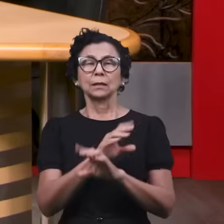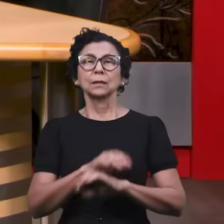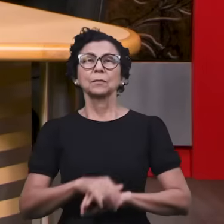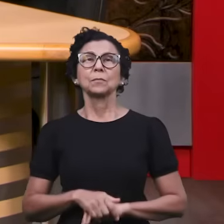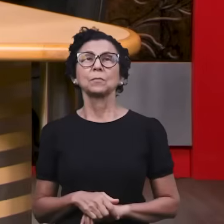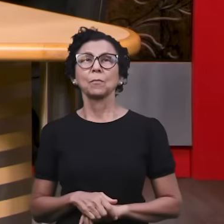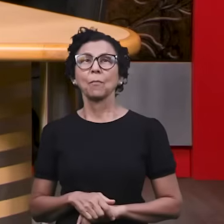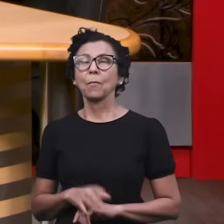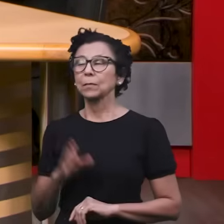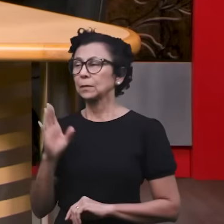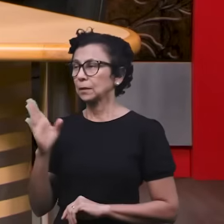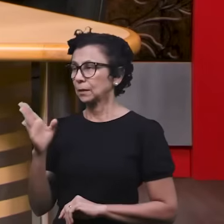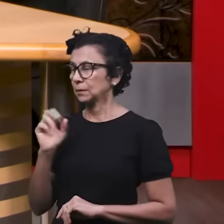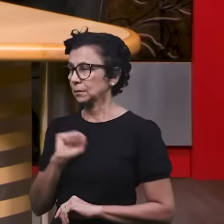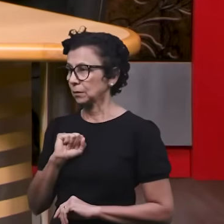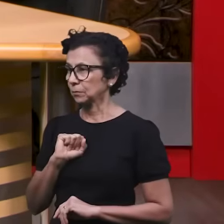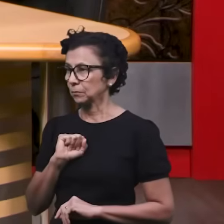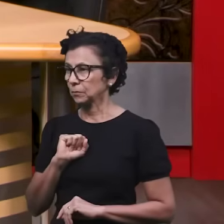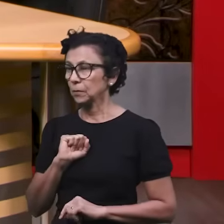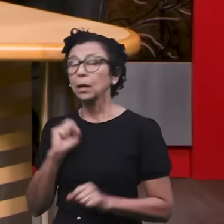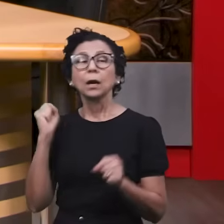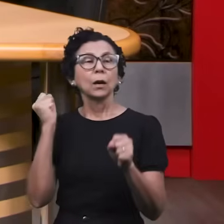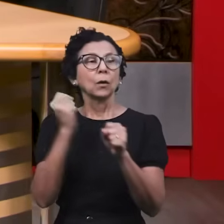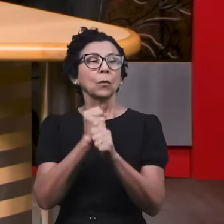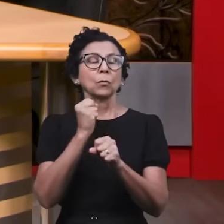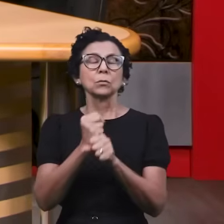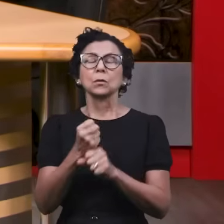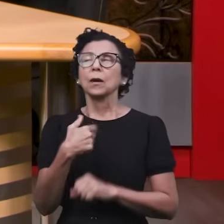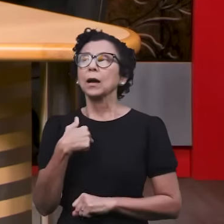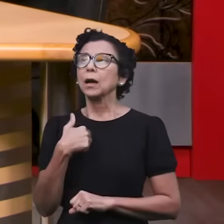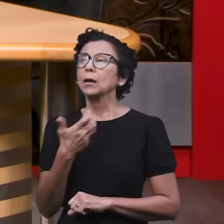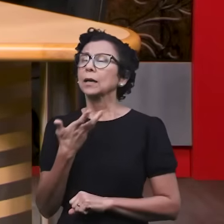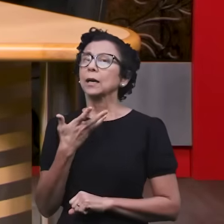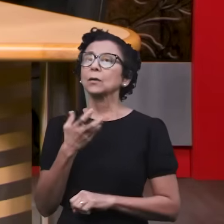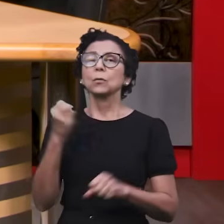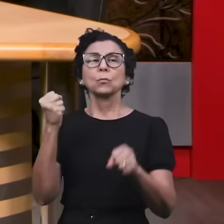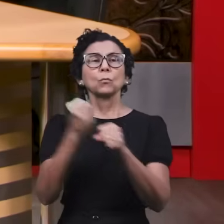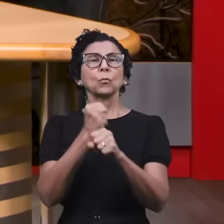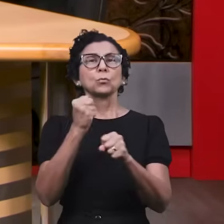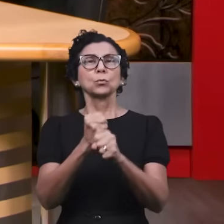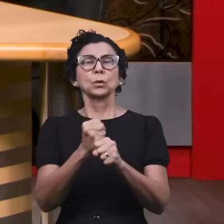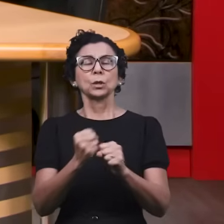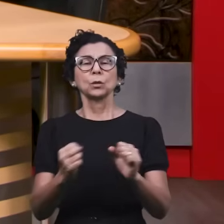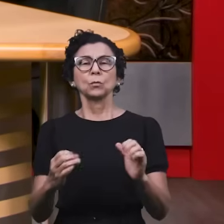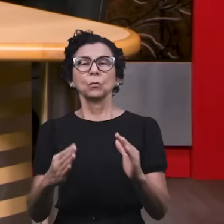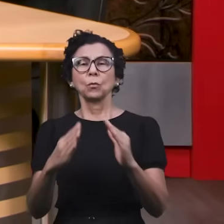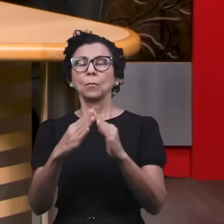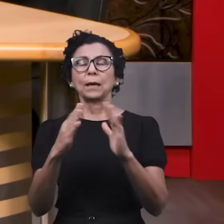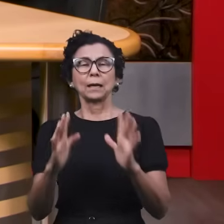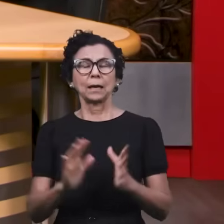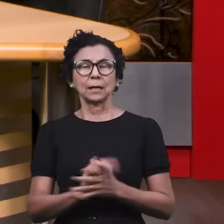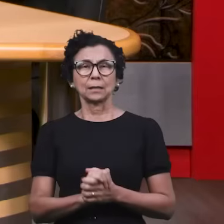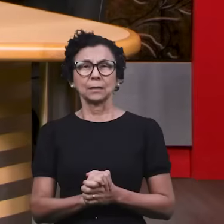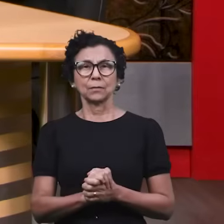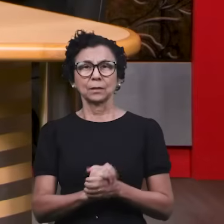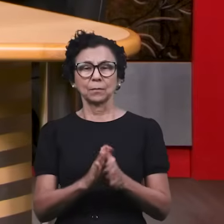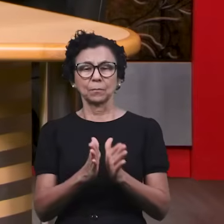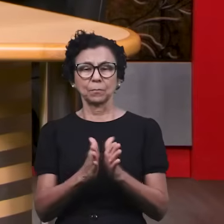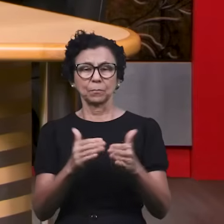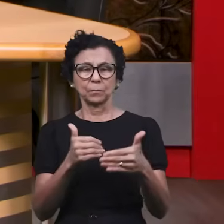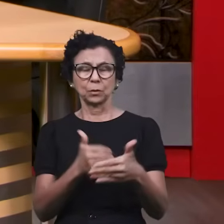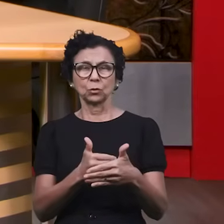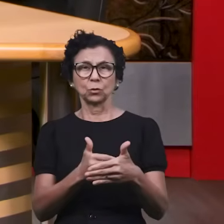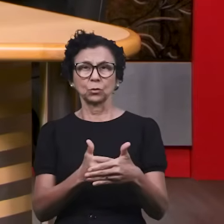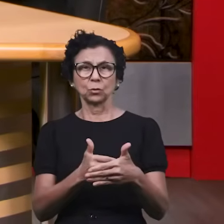sua construção. Vamos fazer uma obra. Aí você pega lá tijolo, vai empilhando um em cima do outro. Não, aqui é o lugar da